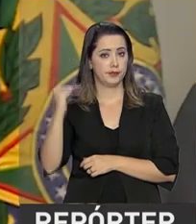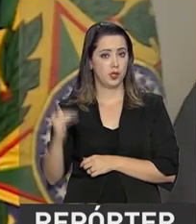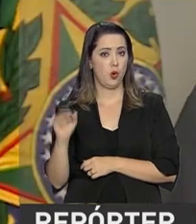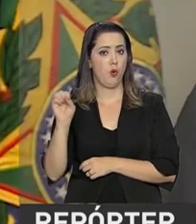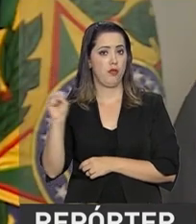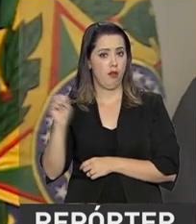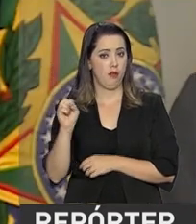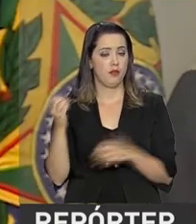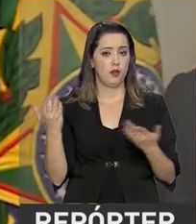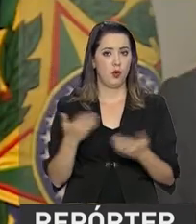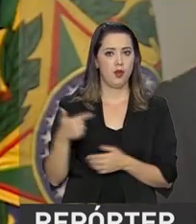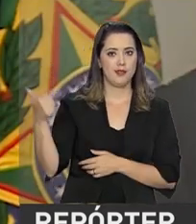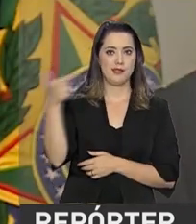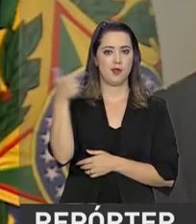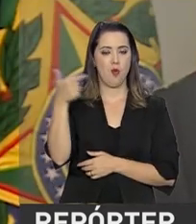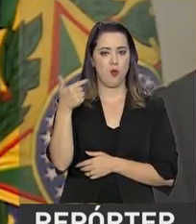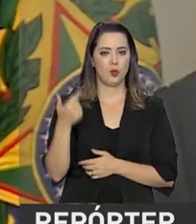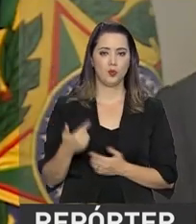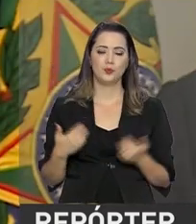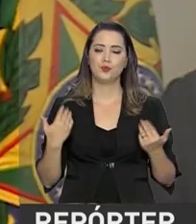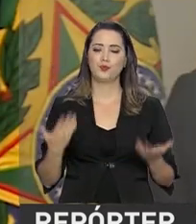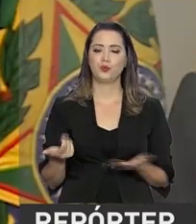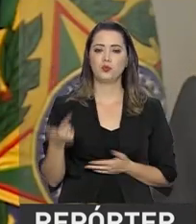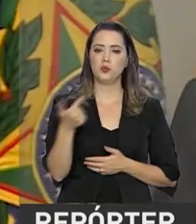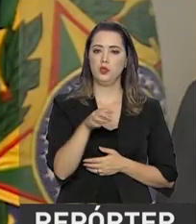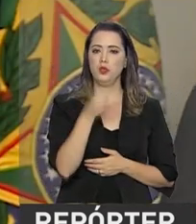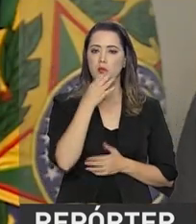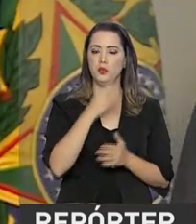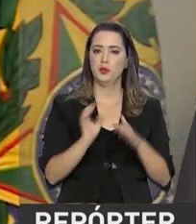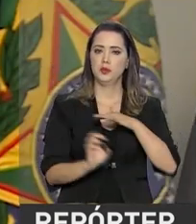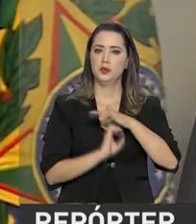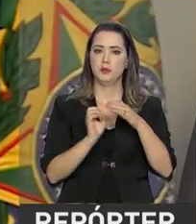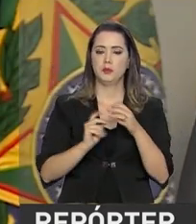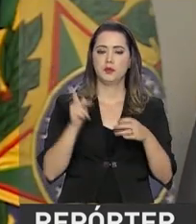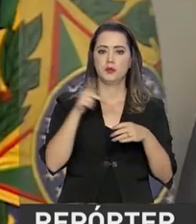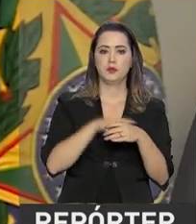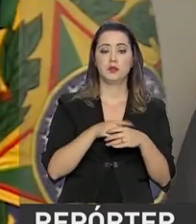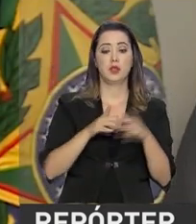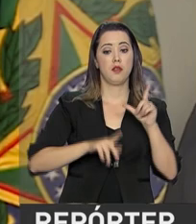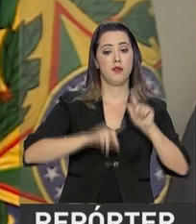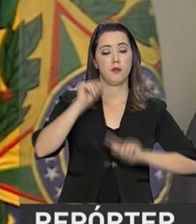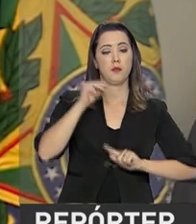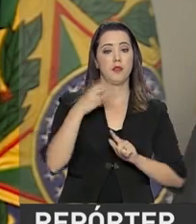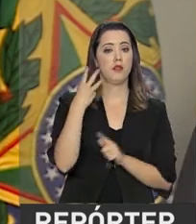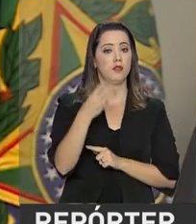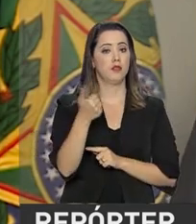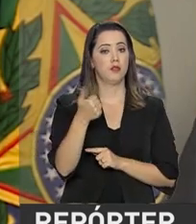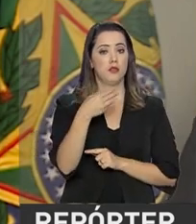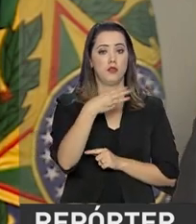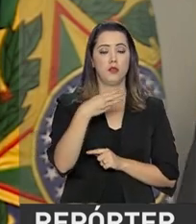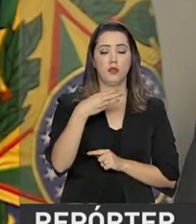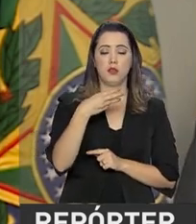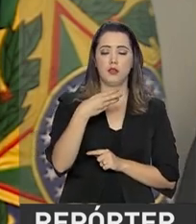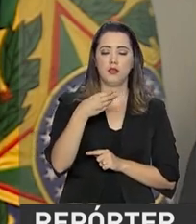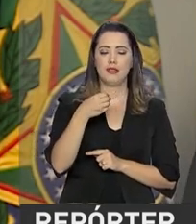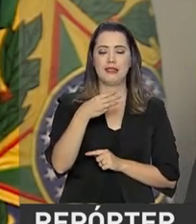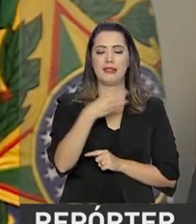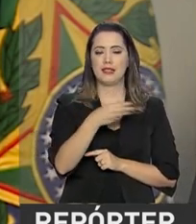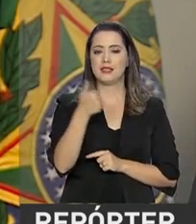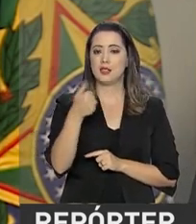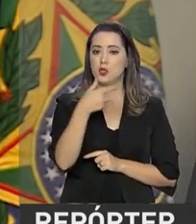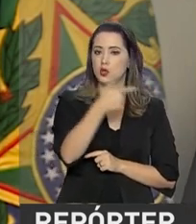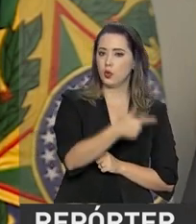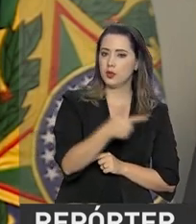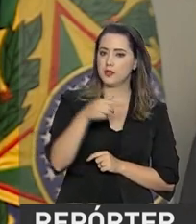outra boa notícia é que a petrobras bateu recorde 312 bilhões e 500 milhões na cotação da bolsa de